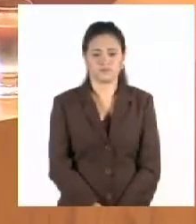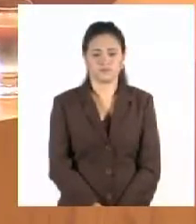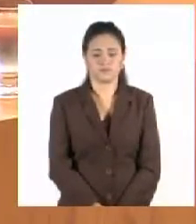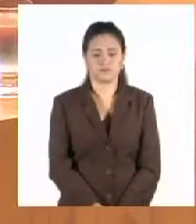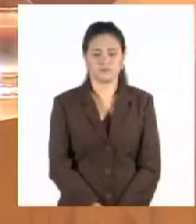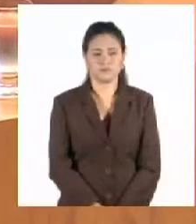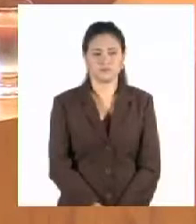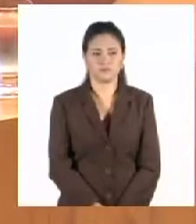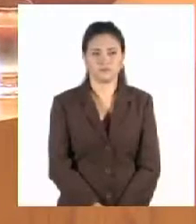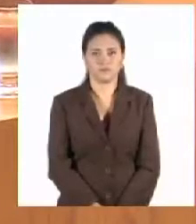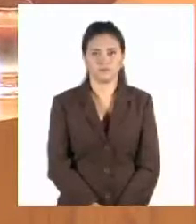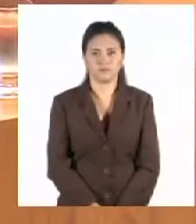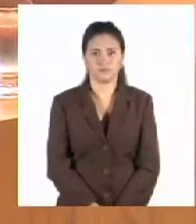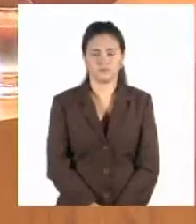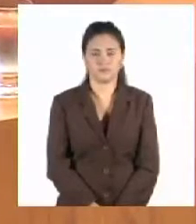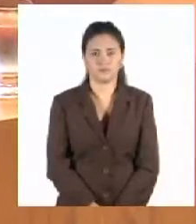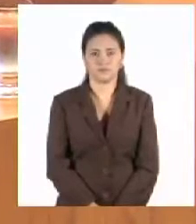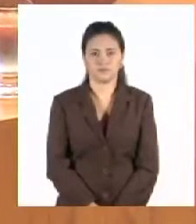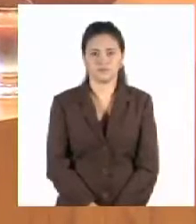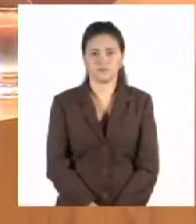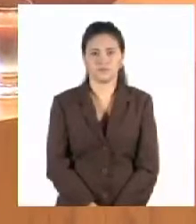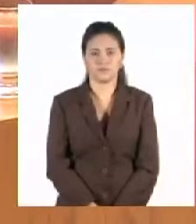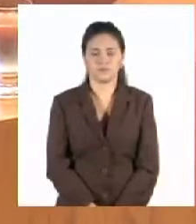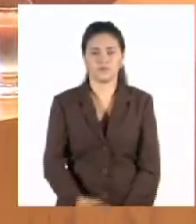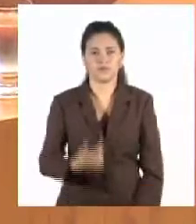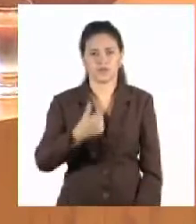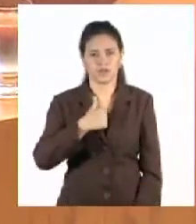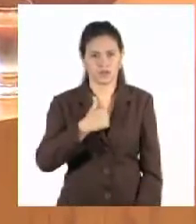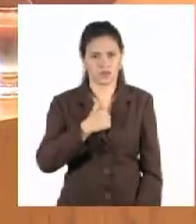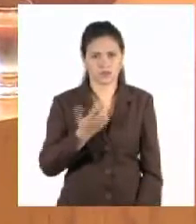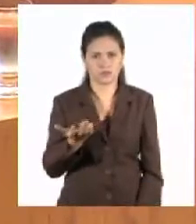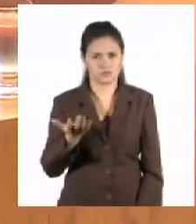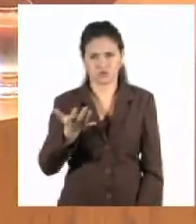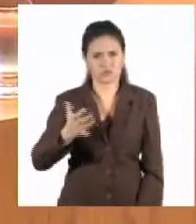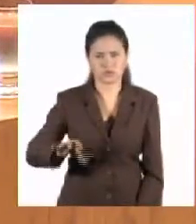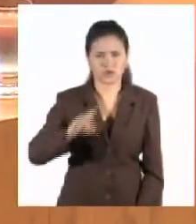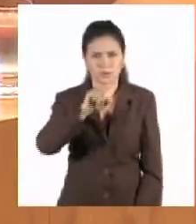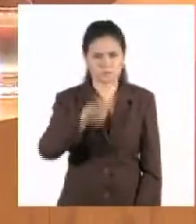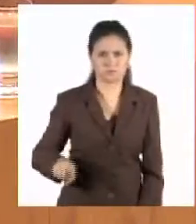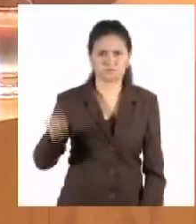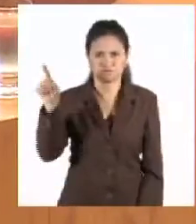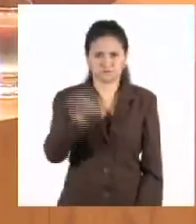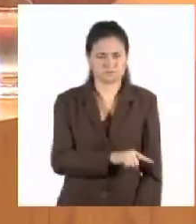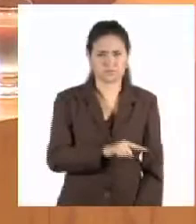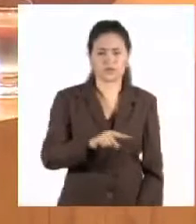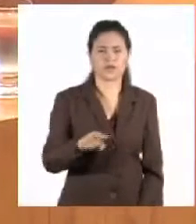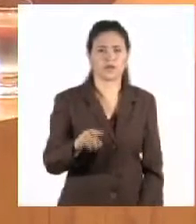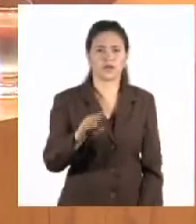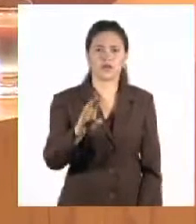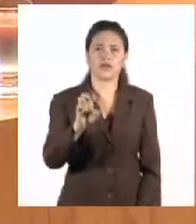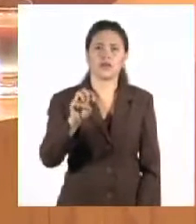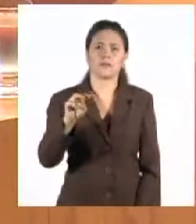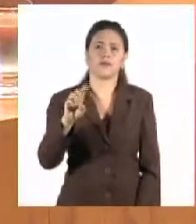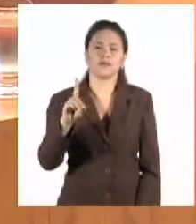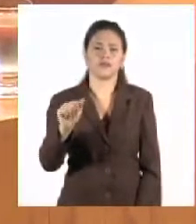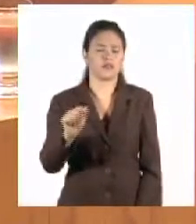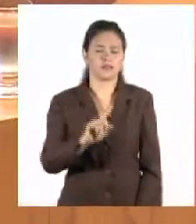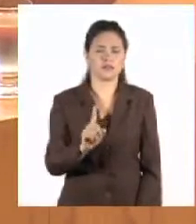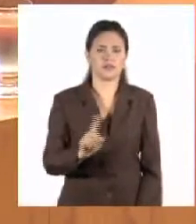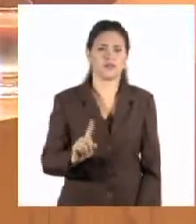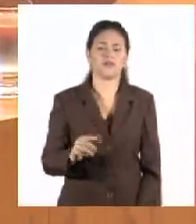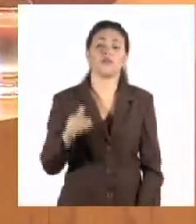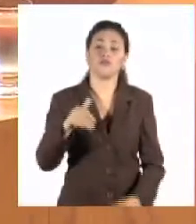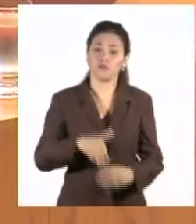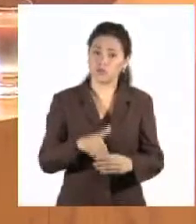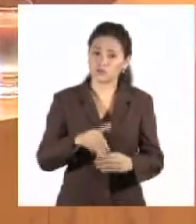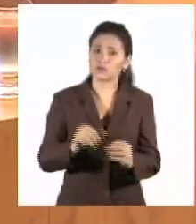apologia ao veto, né, das emendas. Votei, como já disse aqui, vou reforçar, favoravelmente, acompanhando o